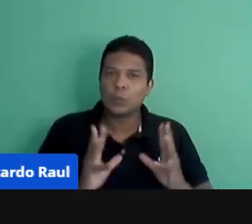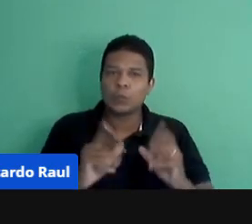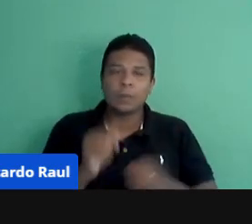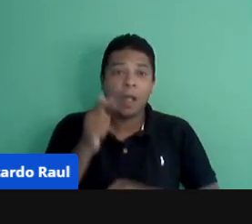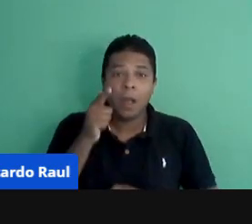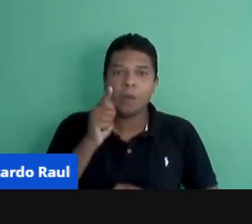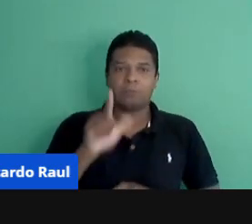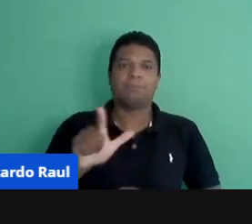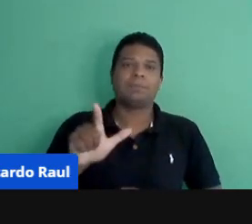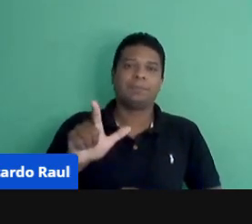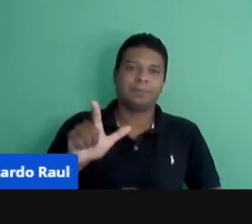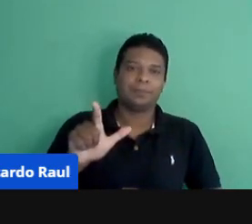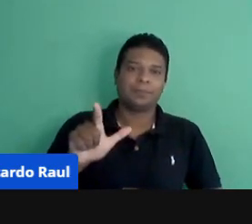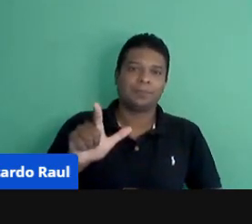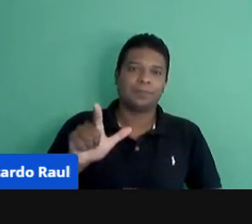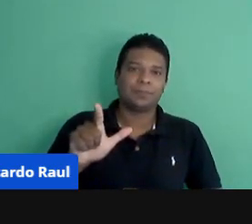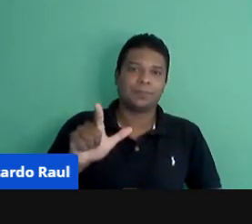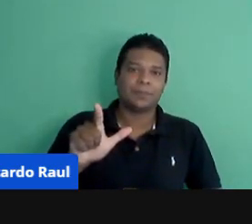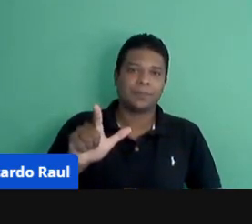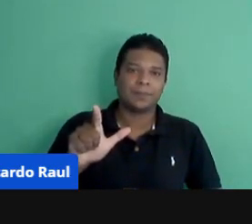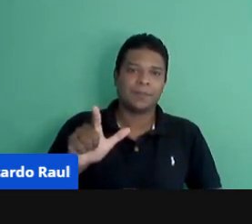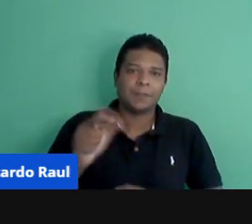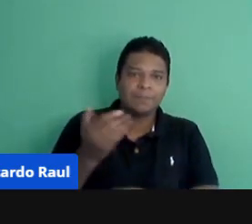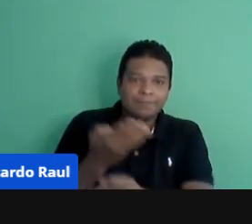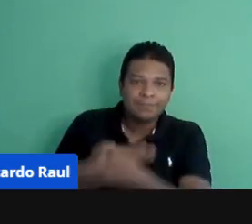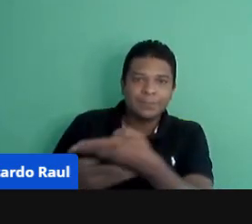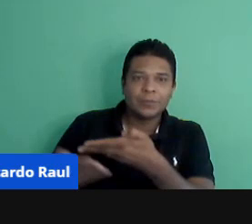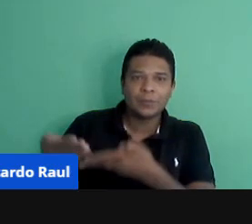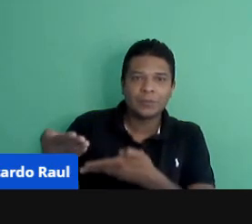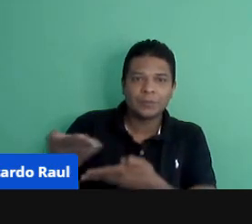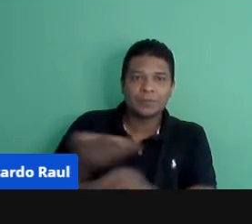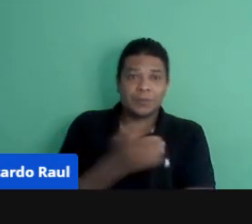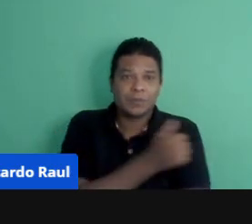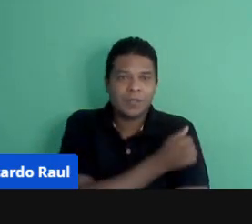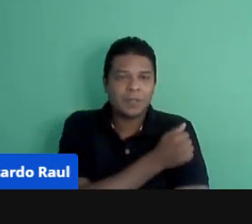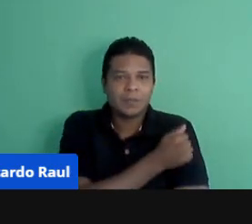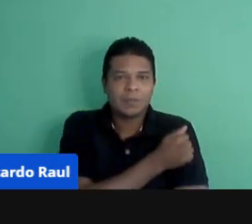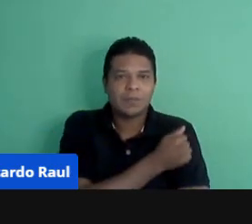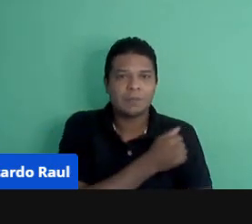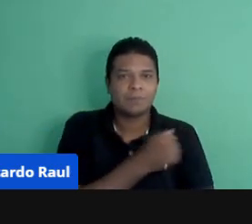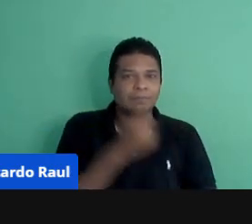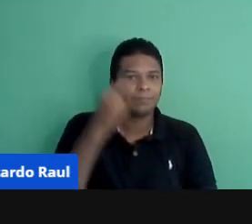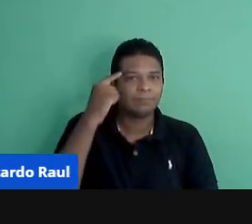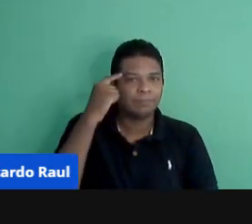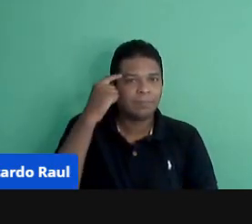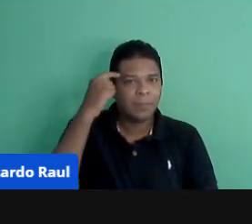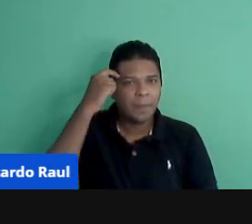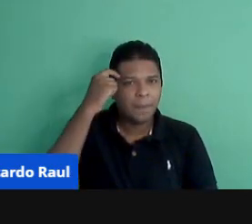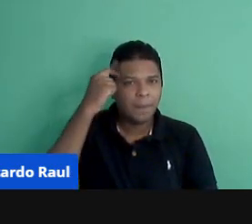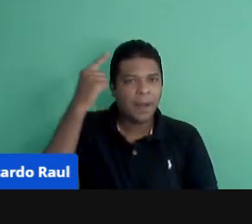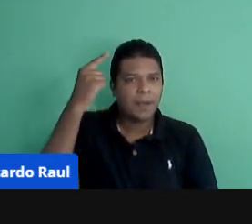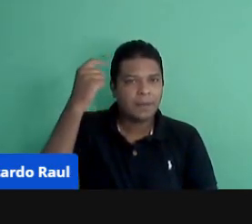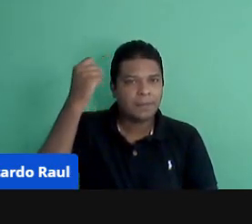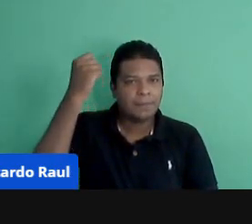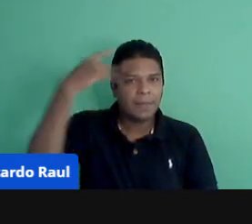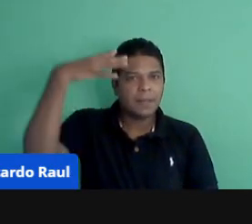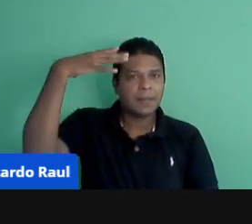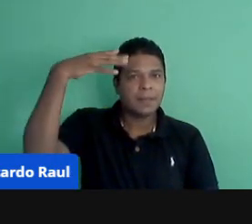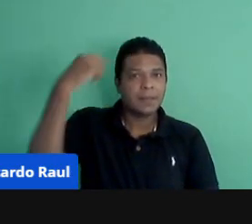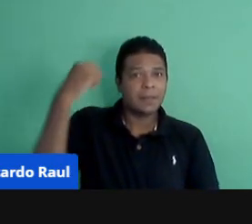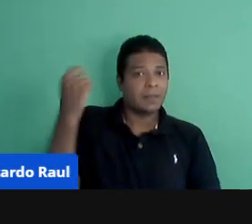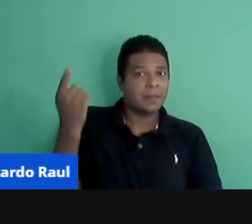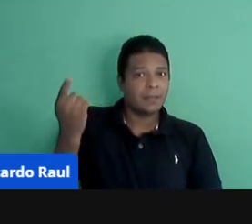conseguir o mínimo de interação com o aluno. Eu descobri, e talvez até por opção mesmo, eu sou professora em